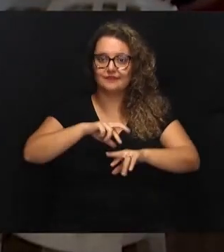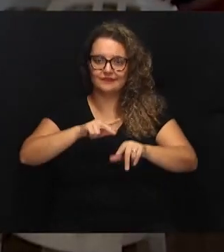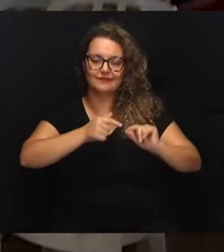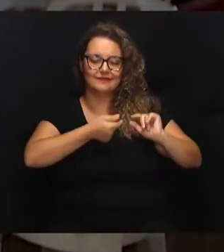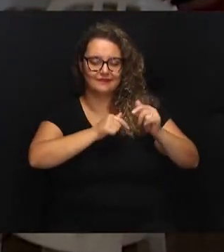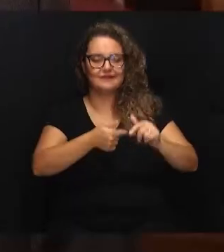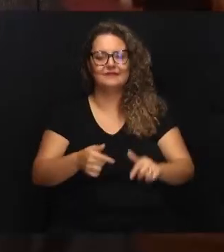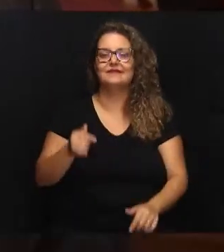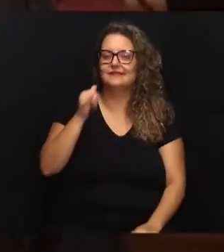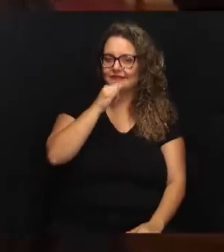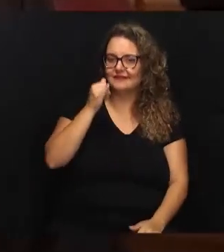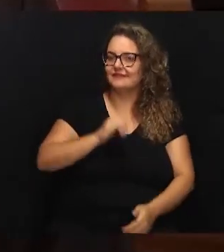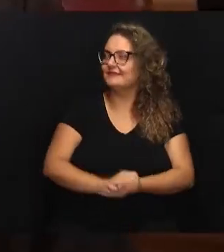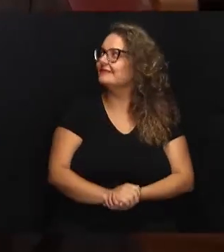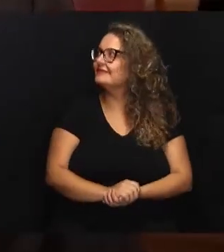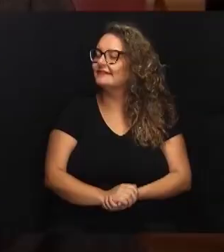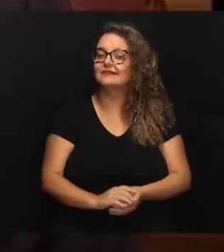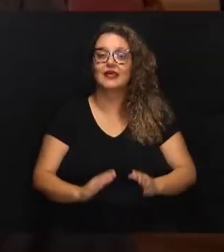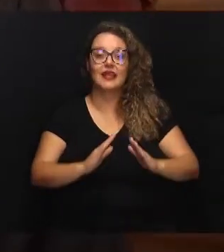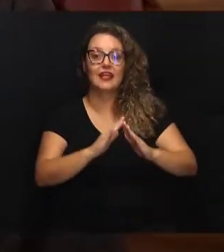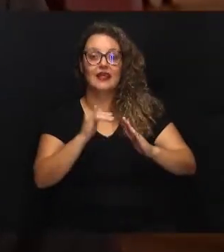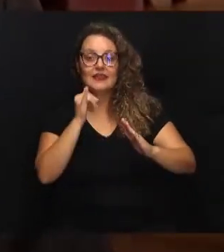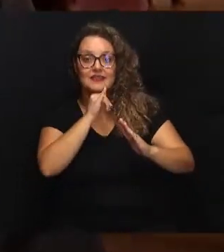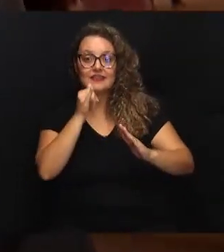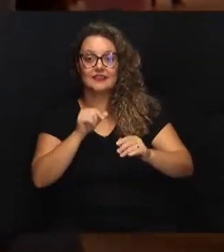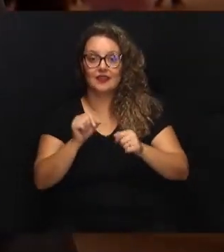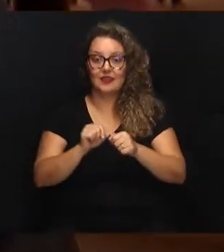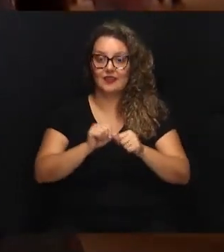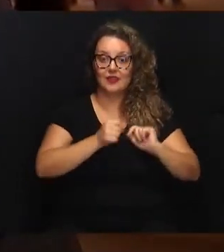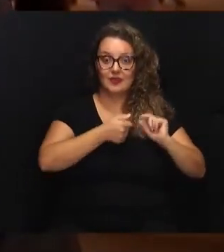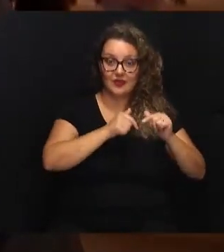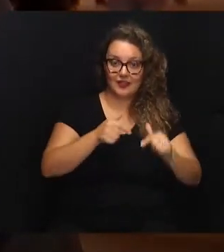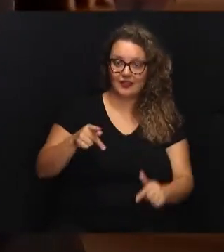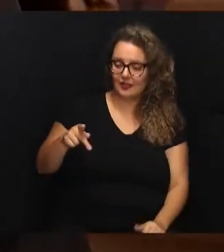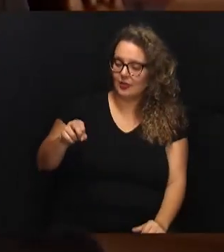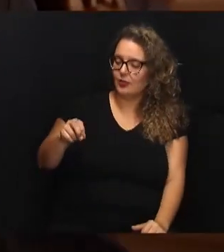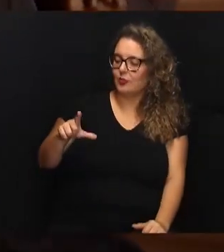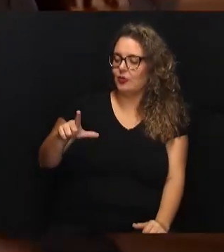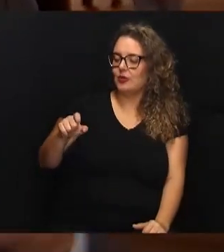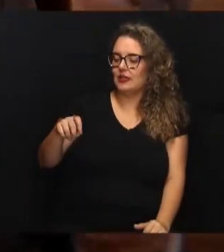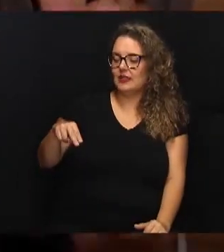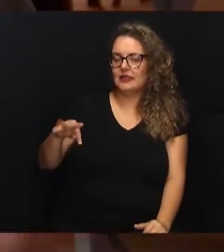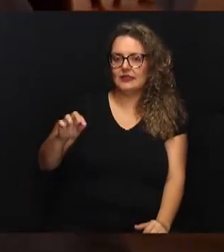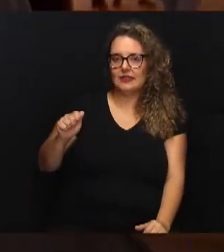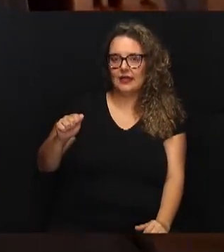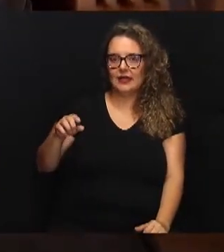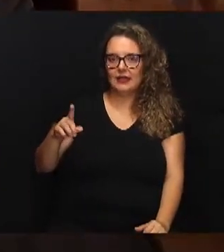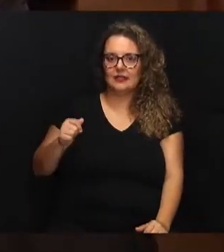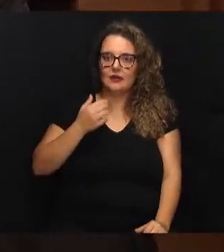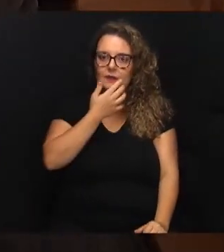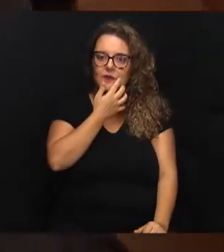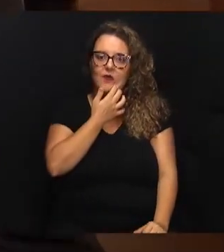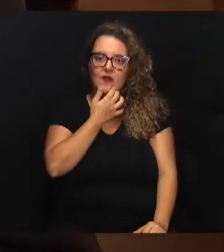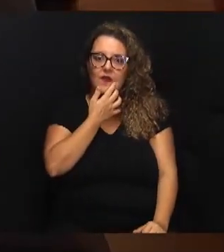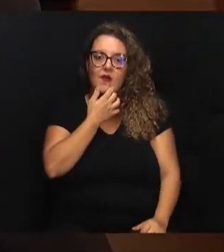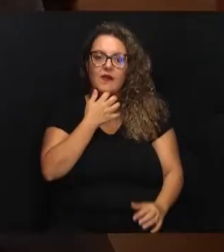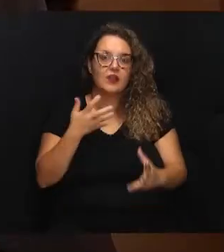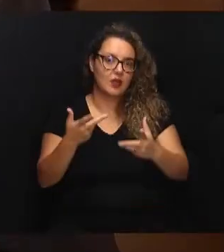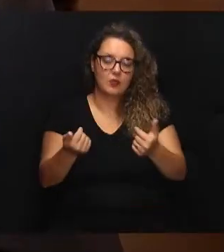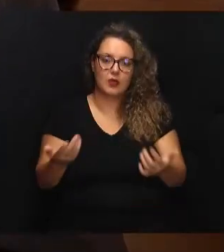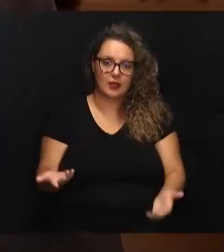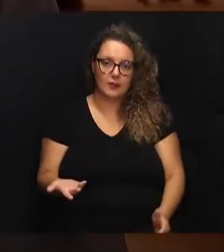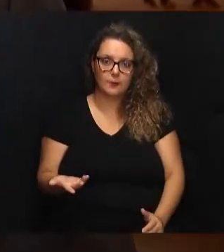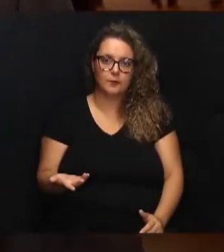tradições italianas. Na Casa de Itália nós vamos fazer a nossa tradicional polentata, ou polentata, que é maravilhosa, e